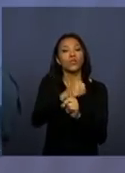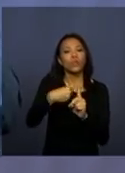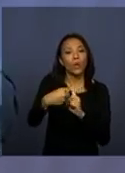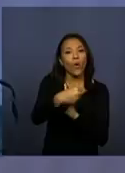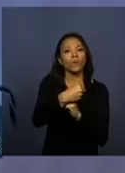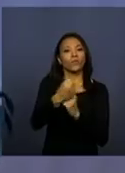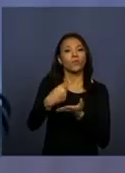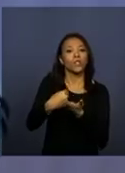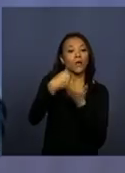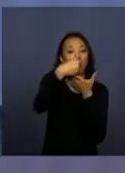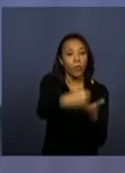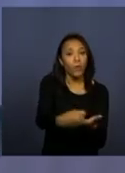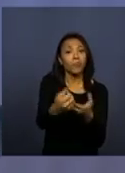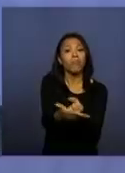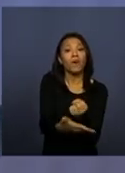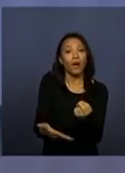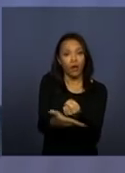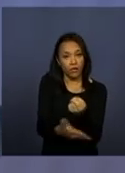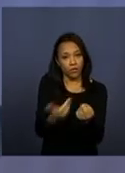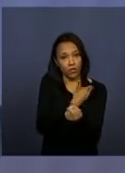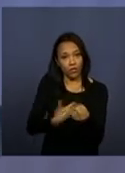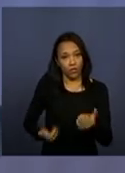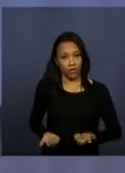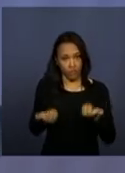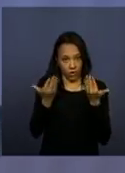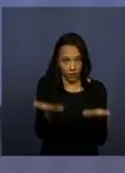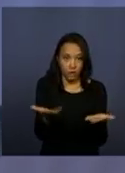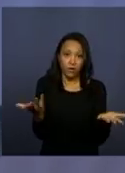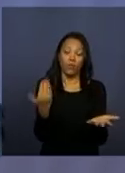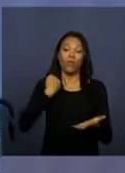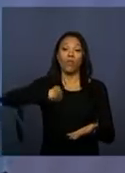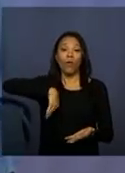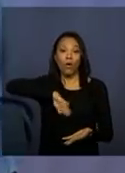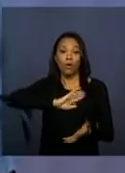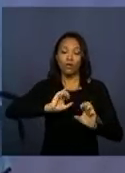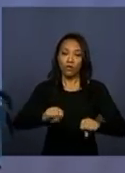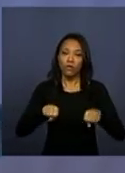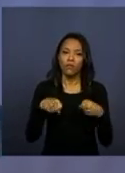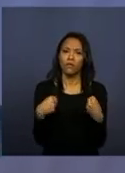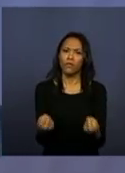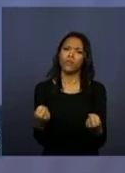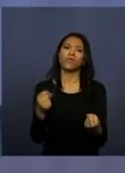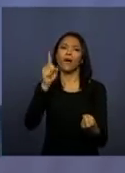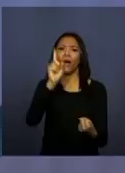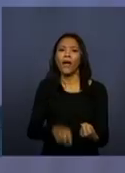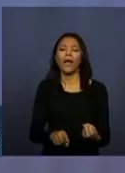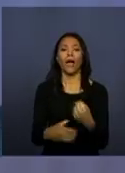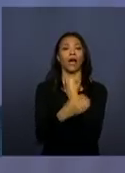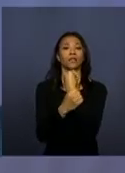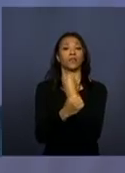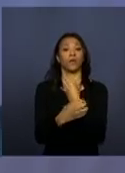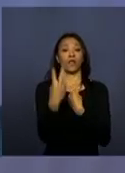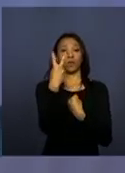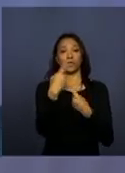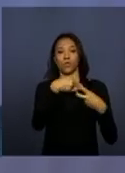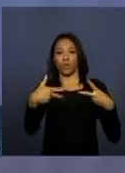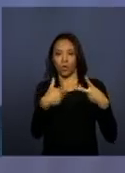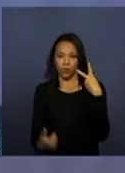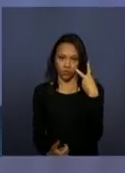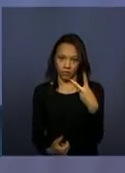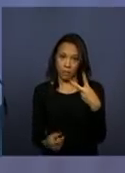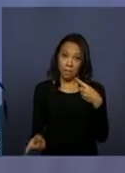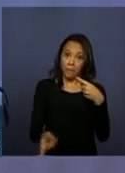socioassistenciais básicos. O nosso esforço é para garantir duas coisas.